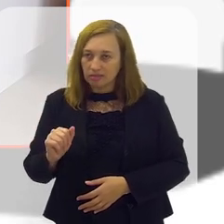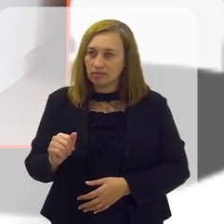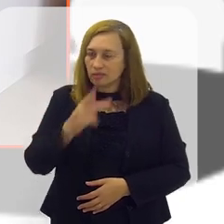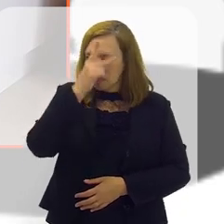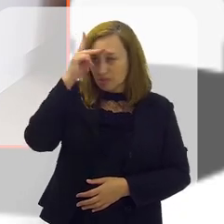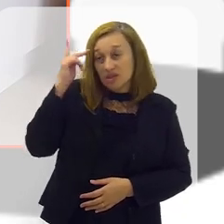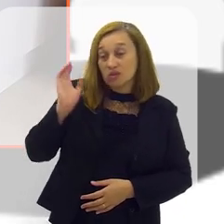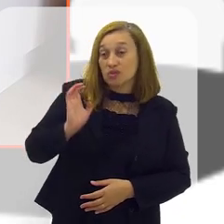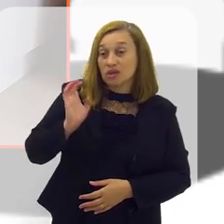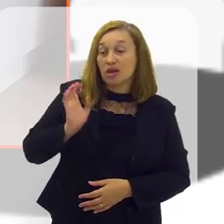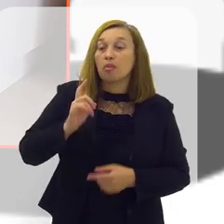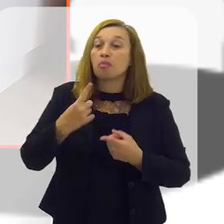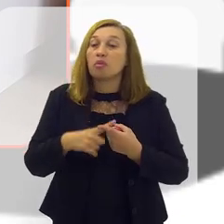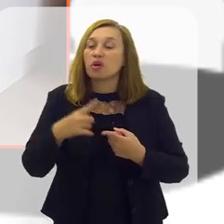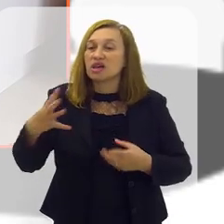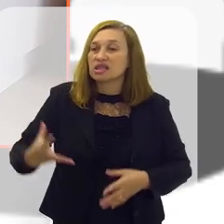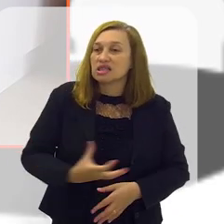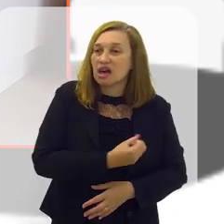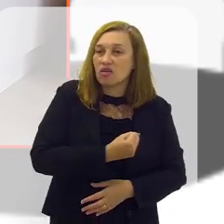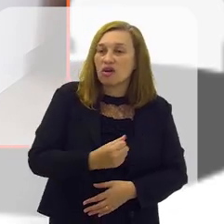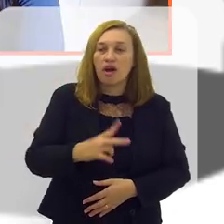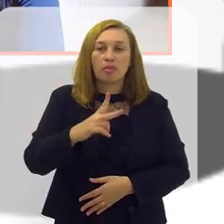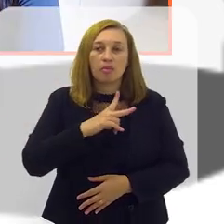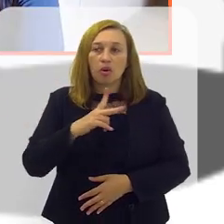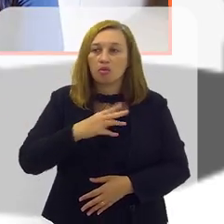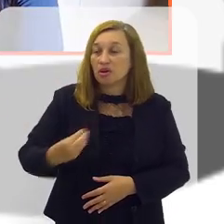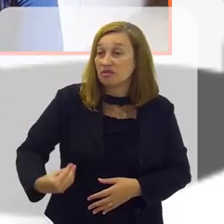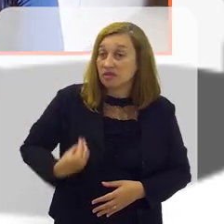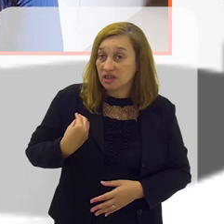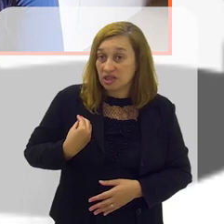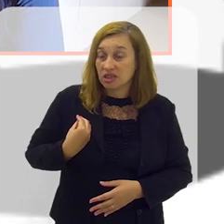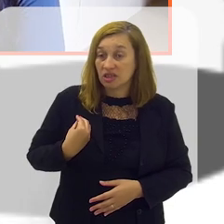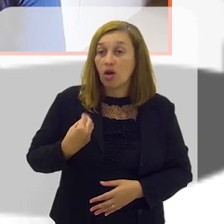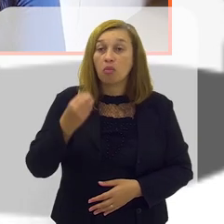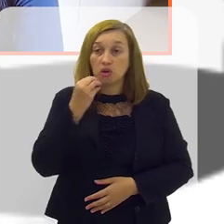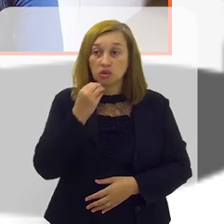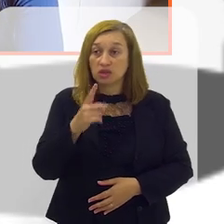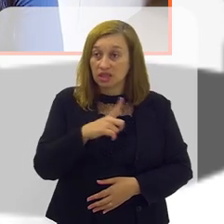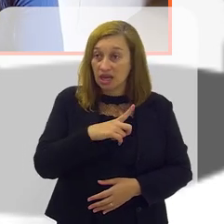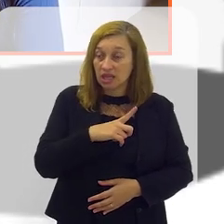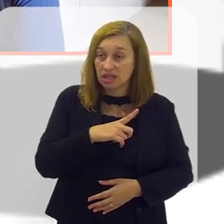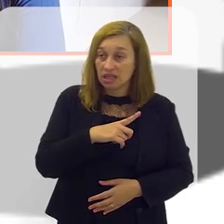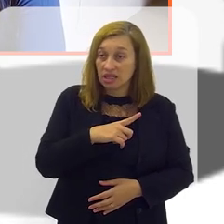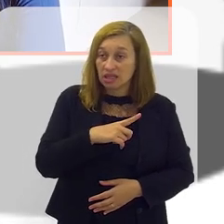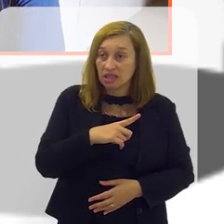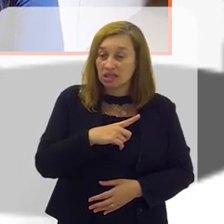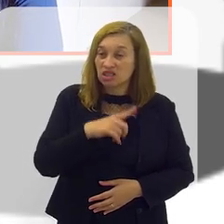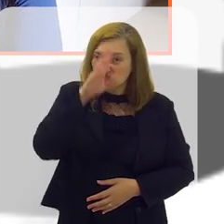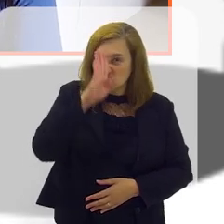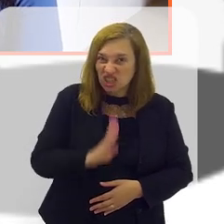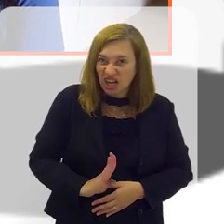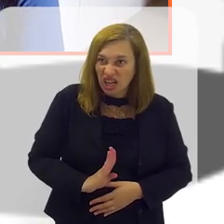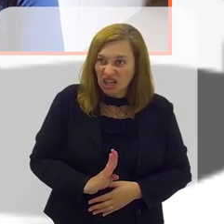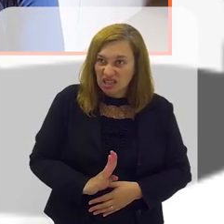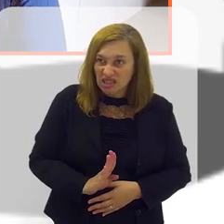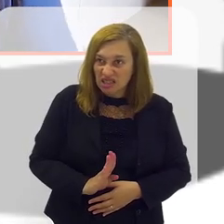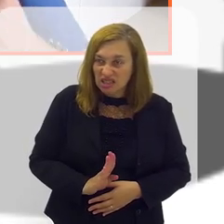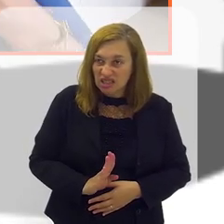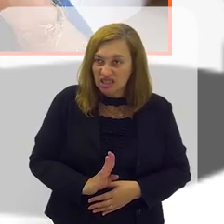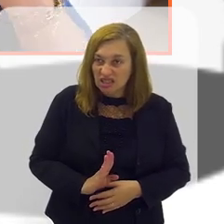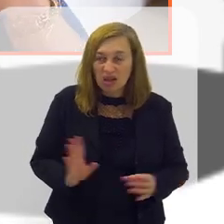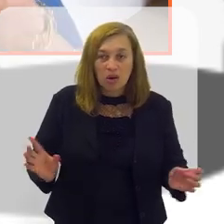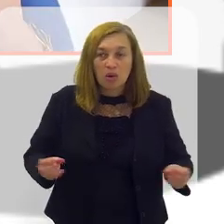isso é uma pessoa rica. Né? Porque salvar a própria vida, ter chance de fazer isso de graça, com